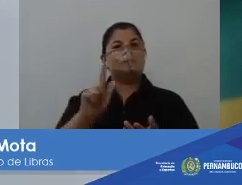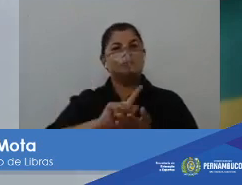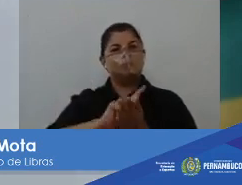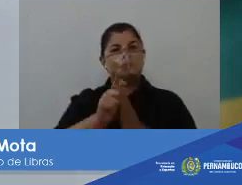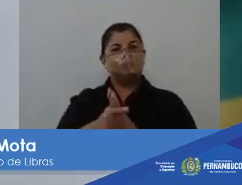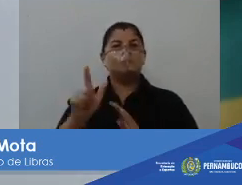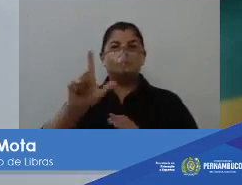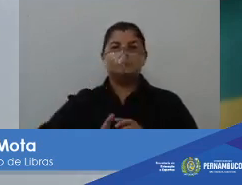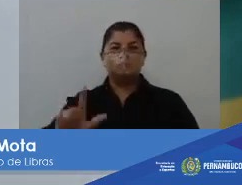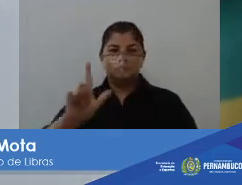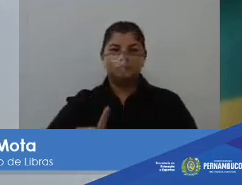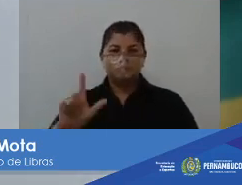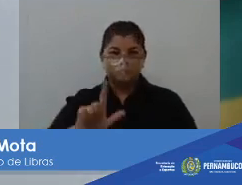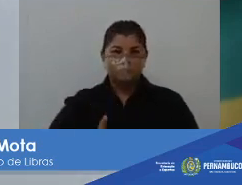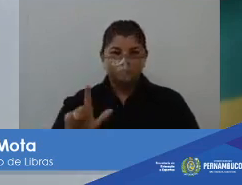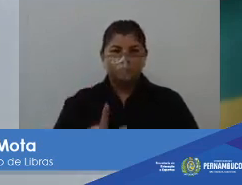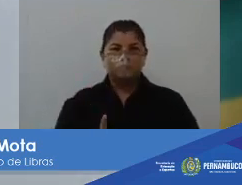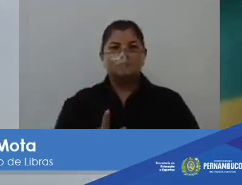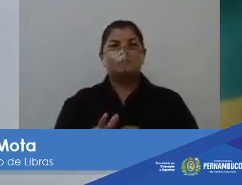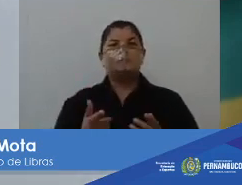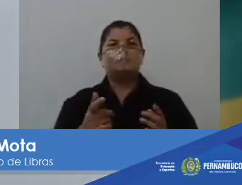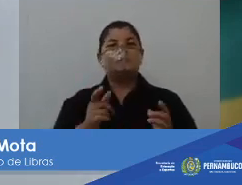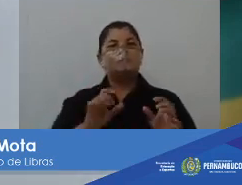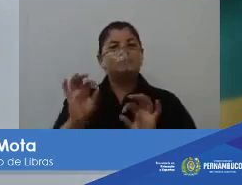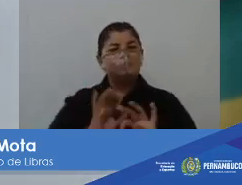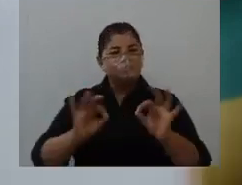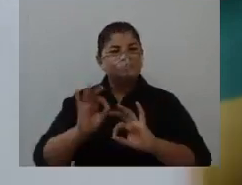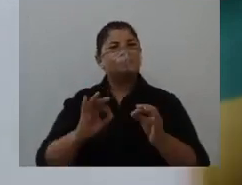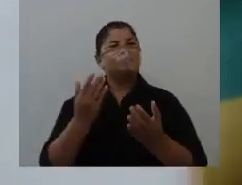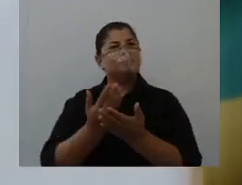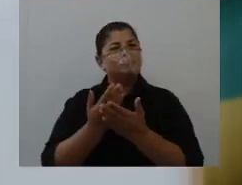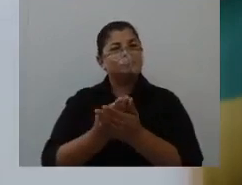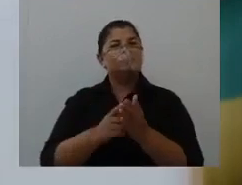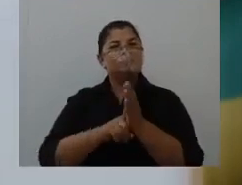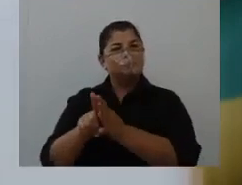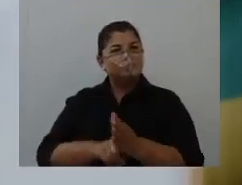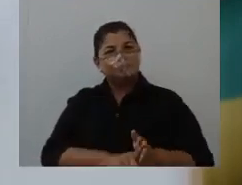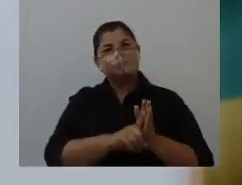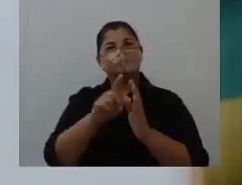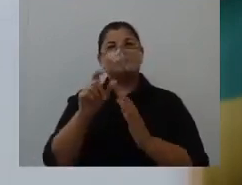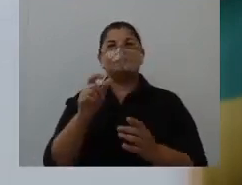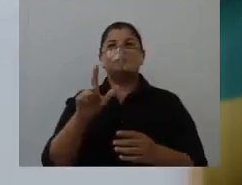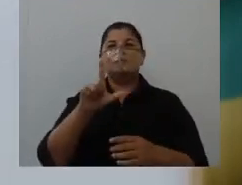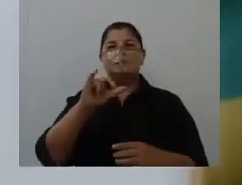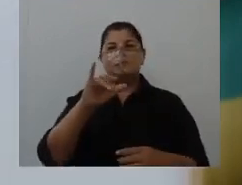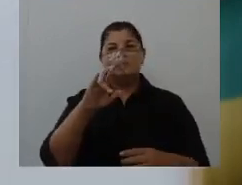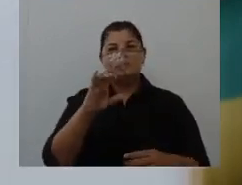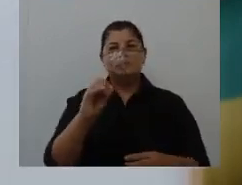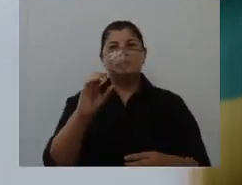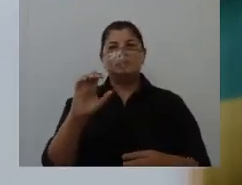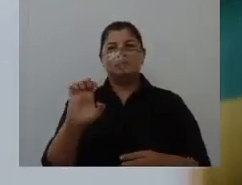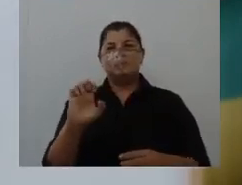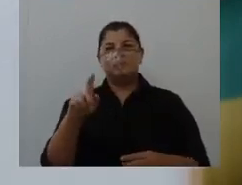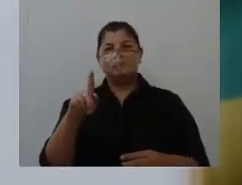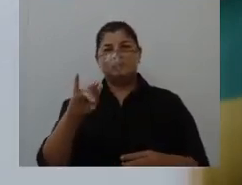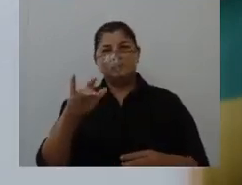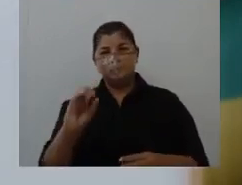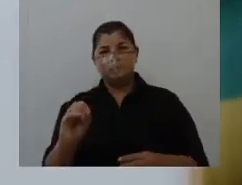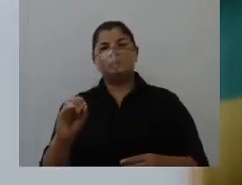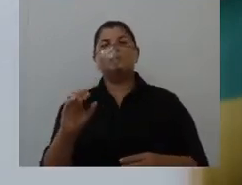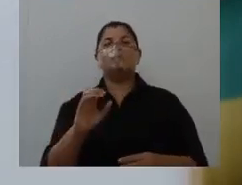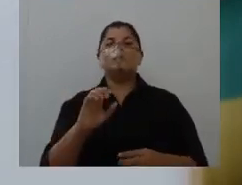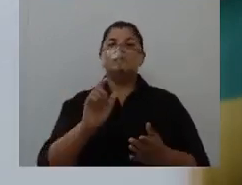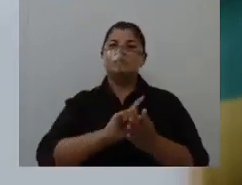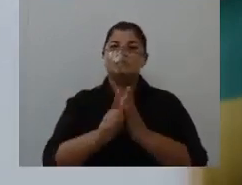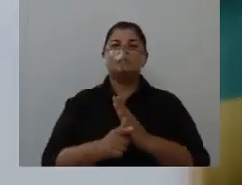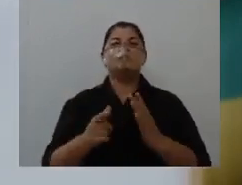gêneros literários, por meio dos estudos aristotélicos. Então, o lírico, o épico, né, a epopeia, e o